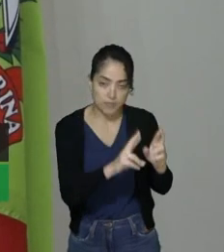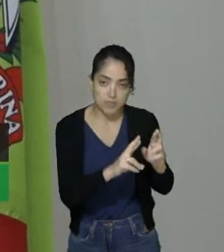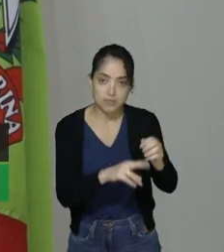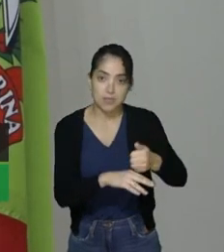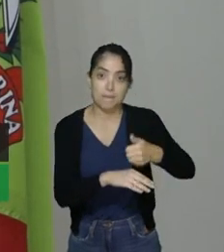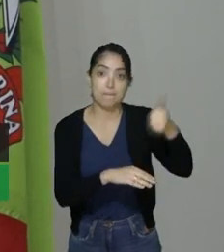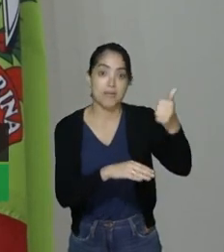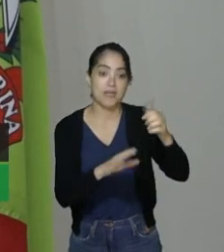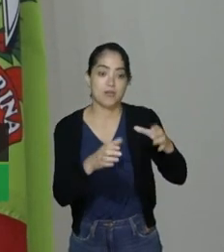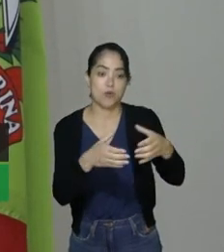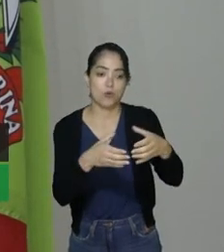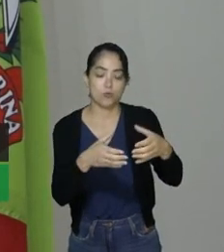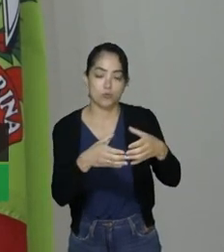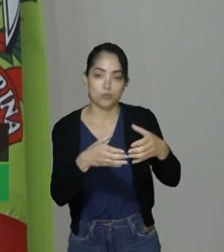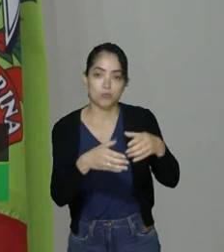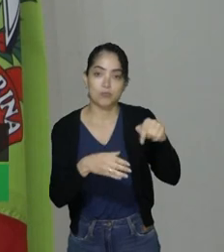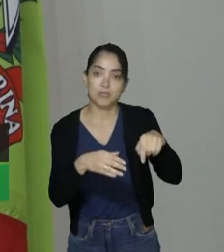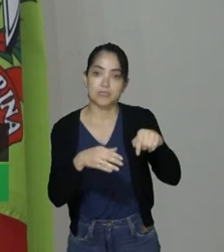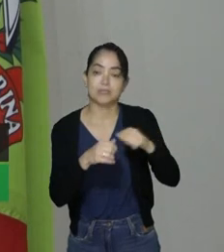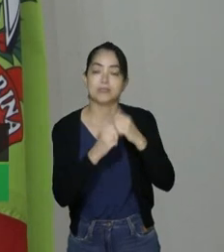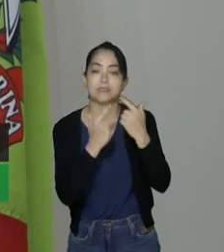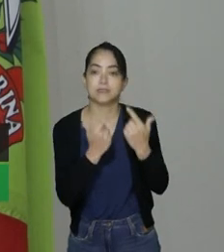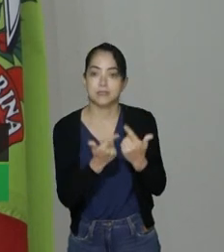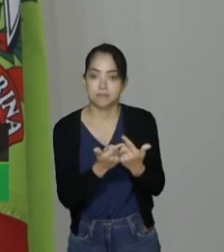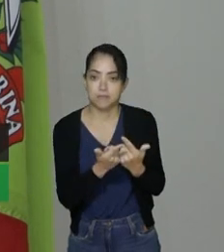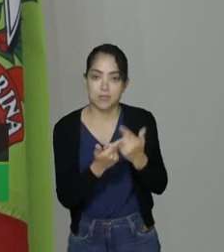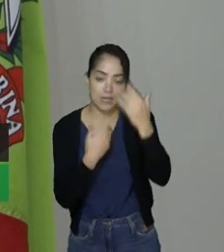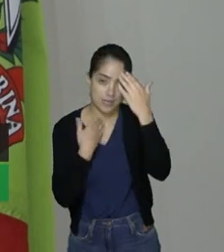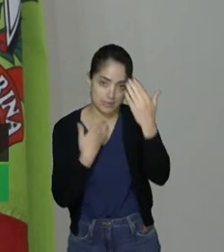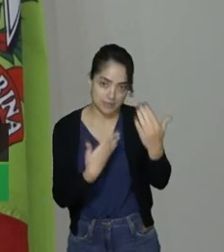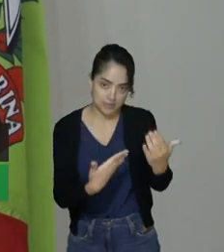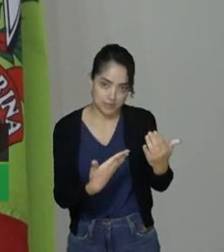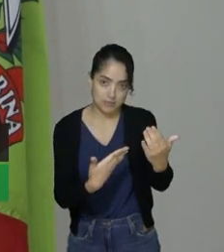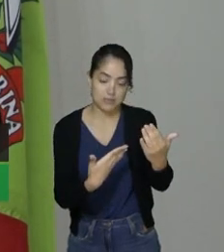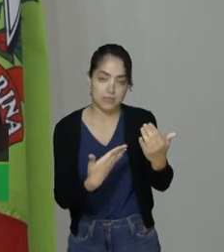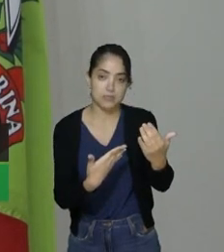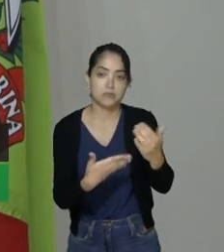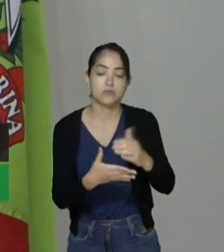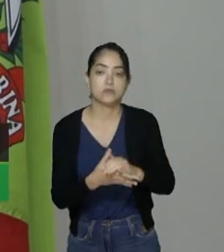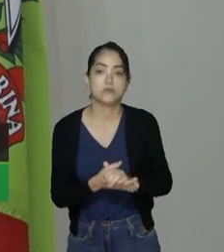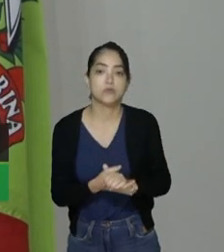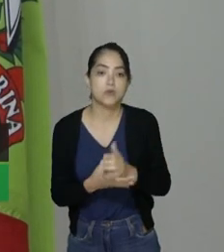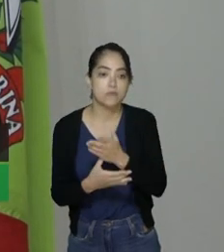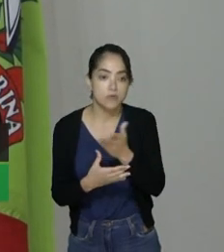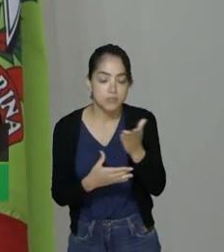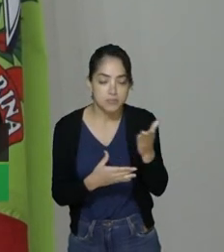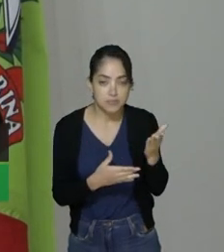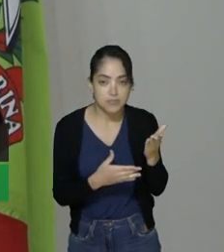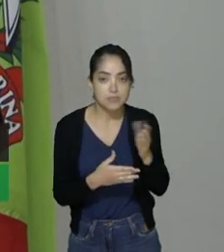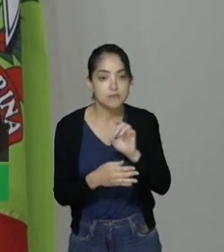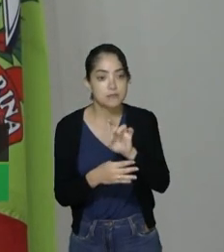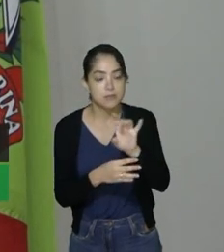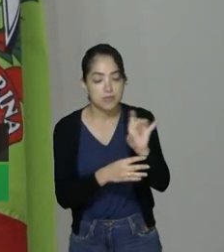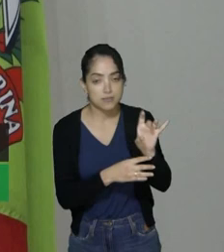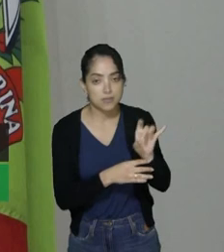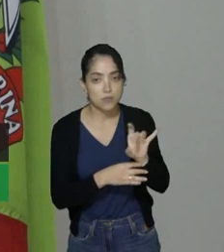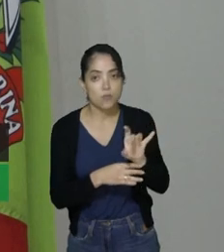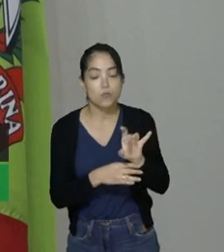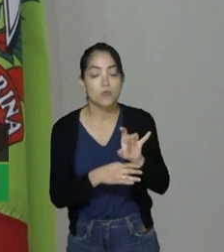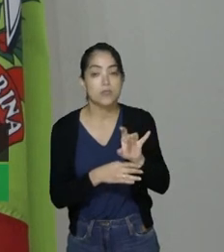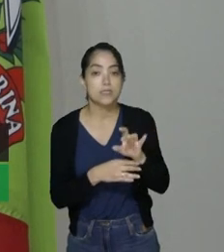equipe da Assembleia Legislativa. Agradeço demais por todos vocês, cada um. E